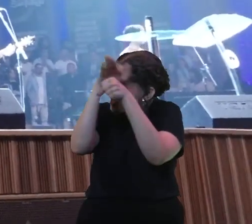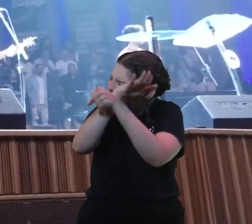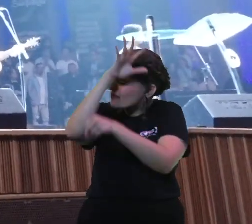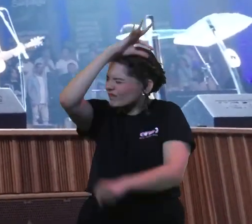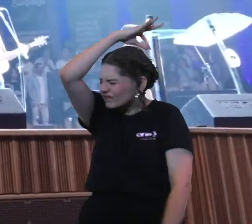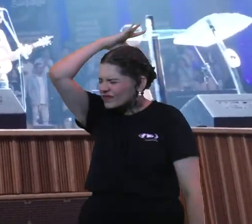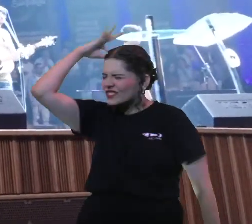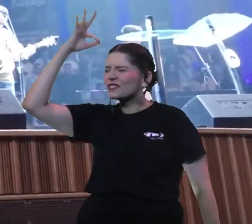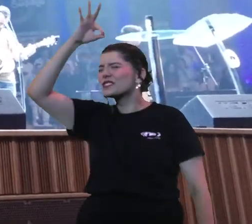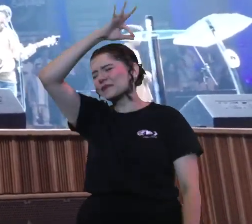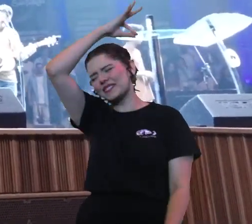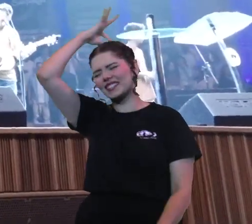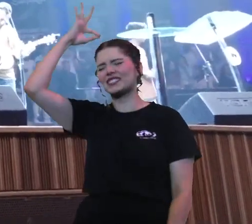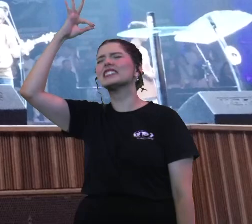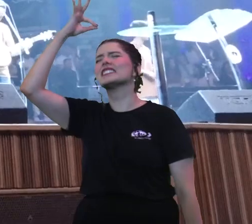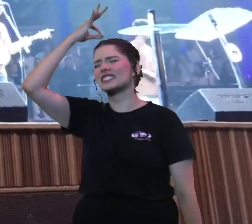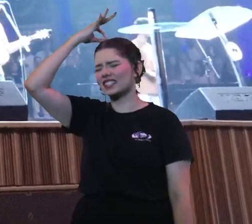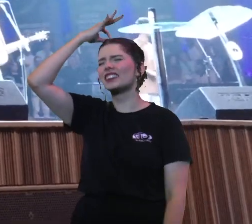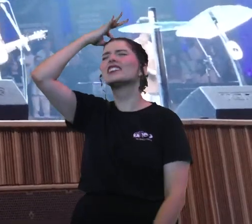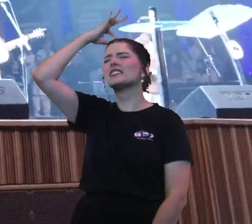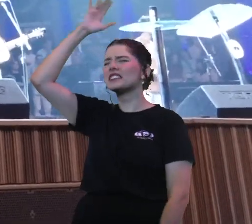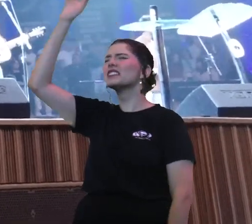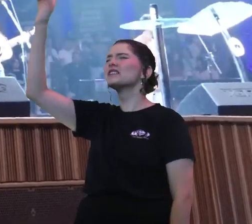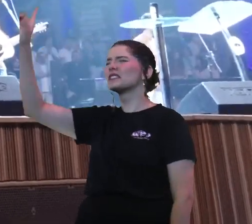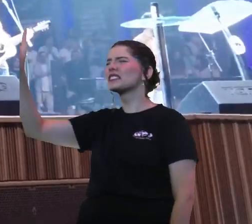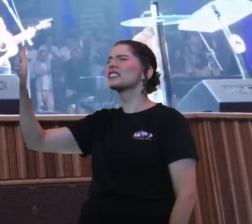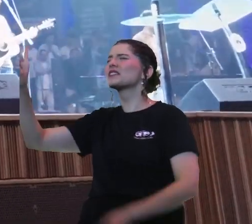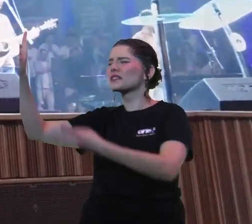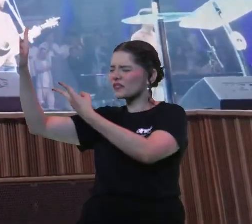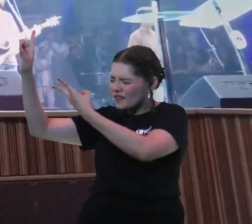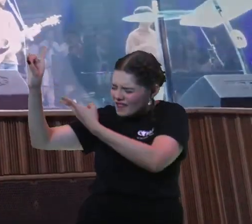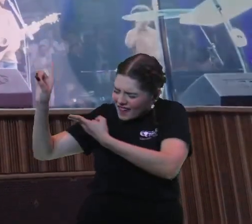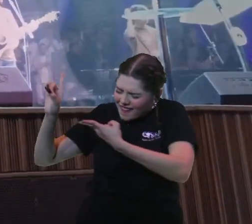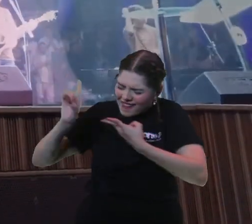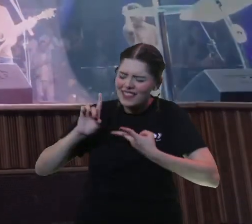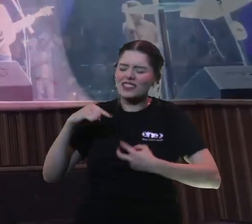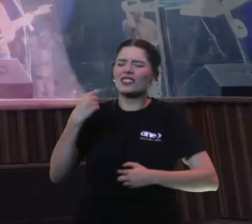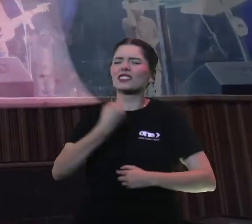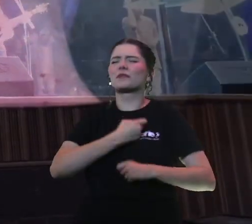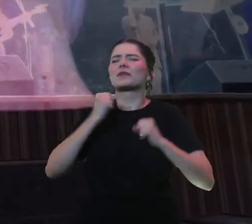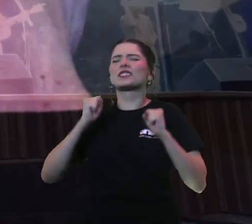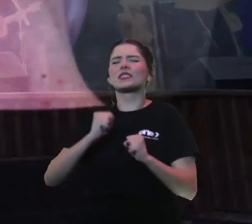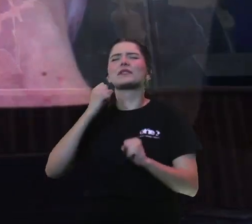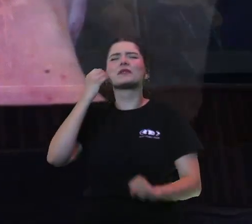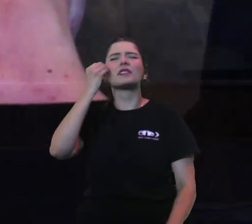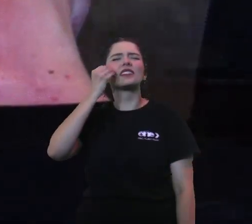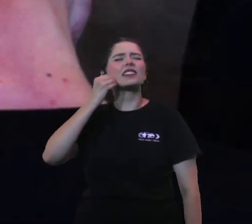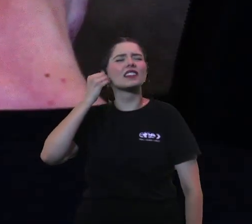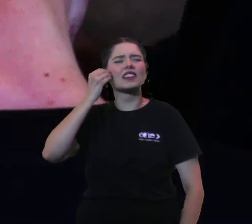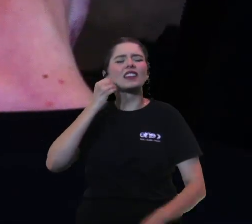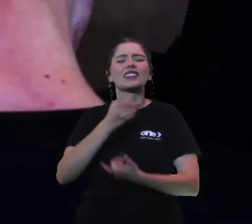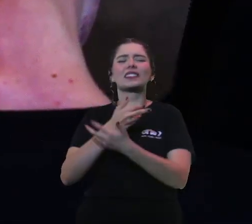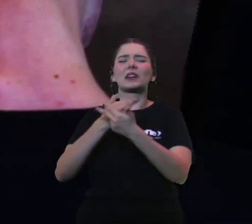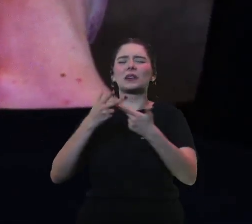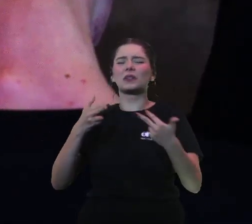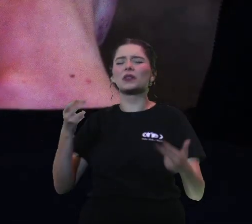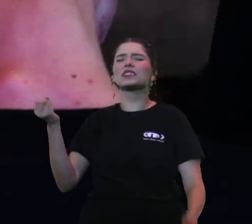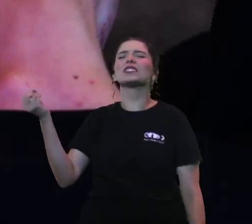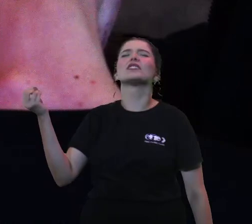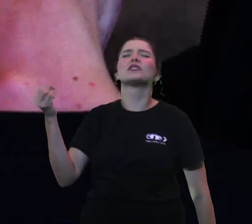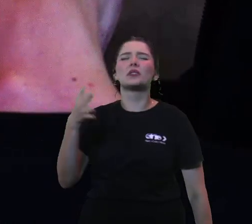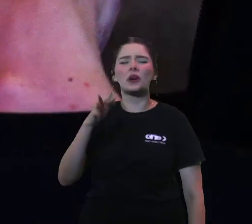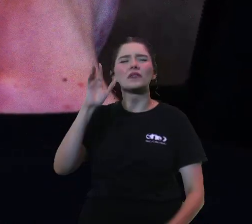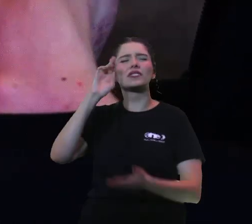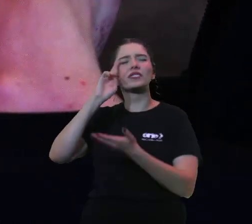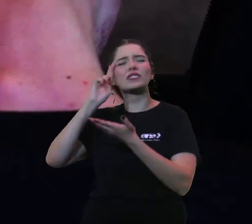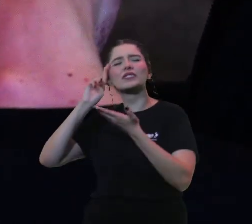olhos fitos no Senhor completamente. Pai, nos visita e possamos ver coisas novas do Senhor todos os dias da nossa vida, Pai. Por